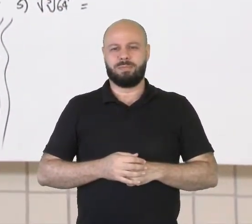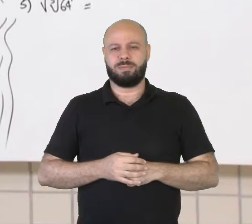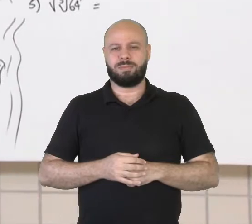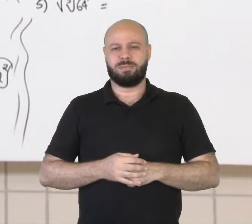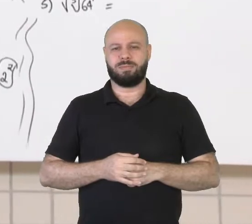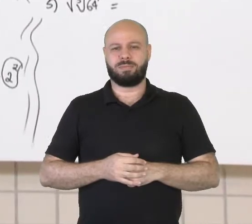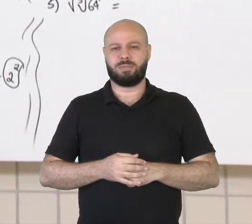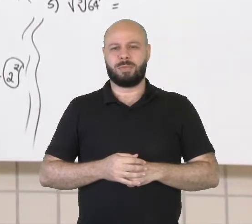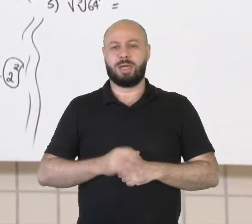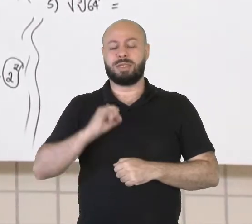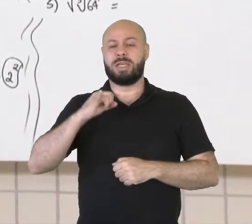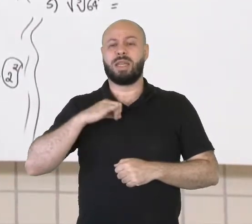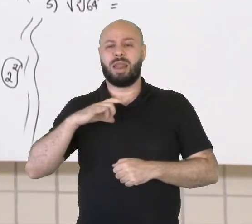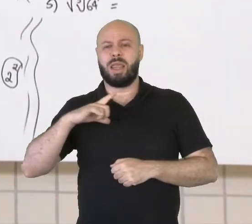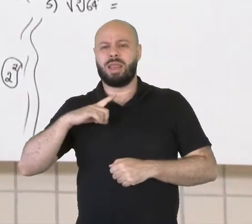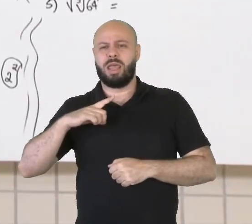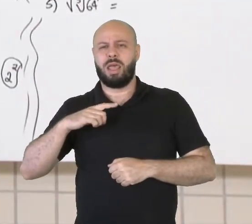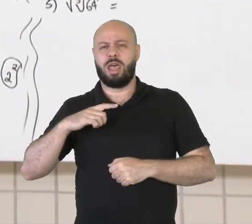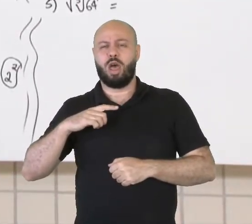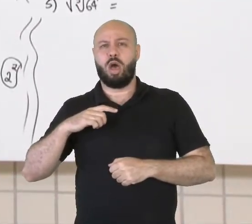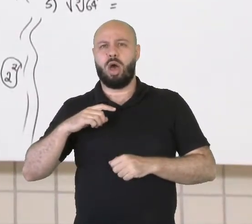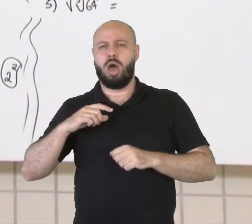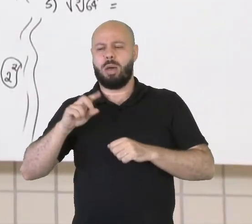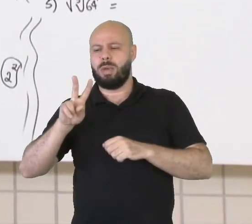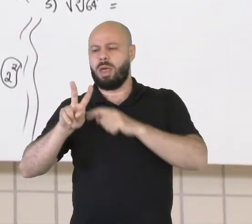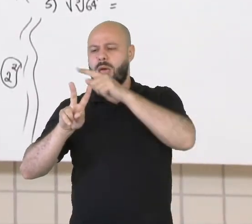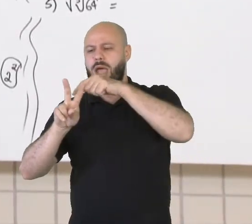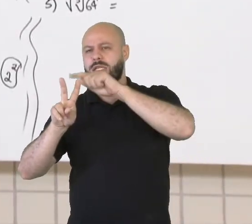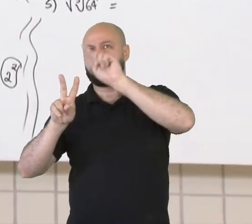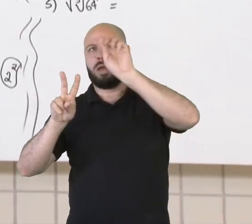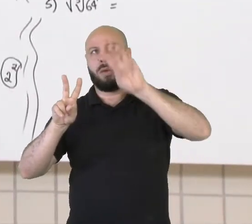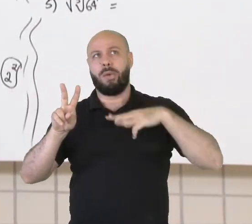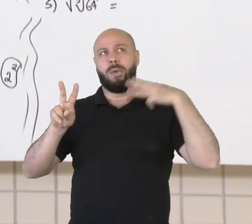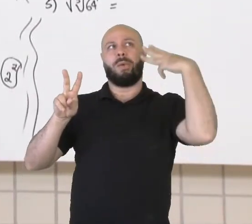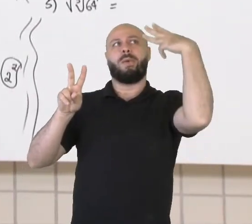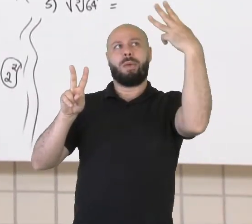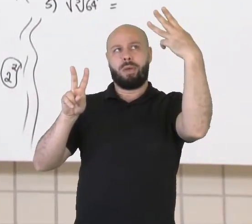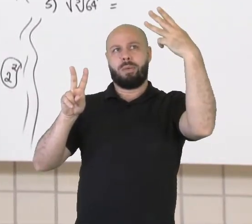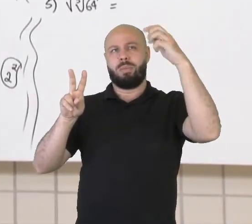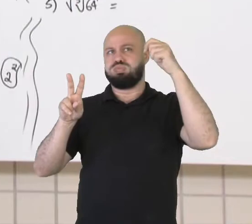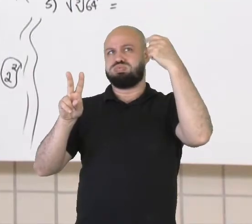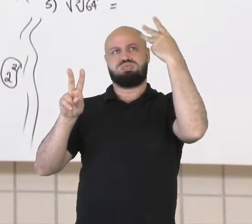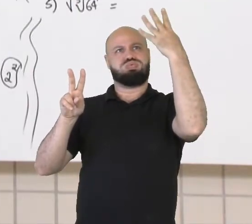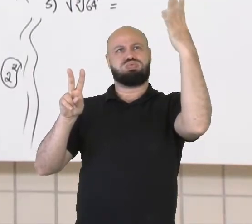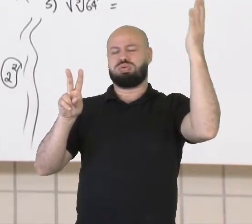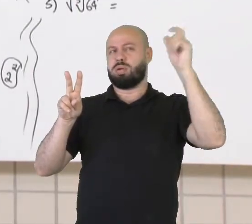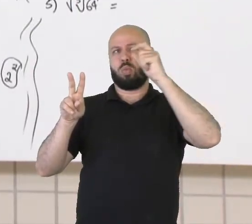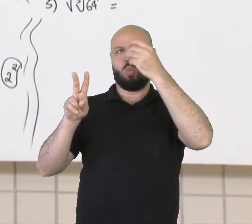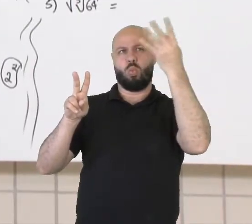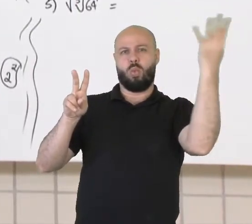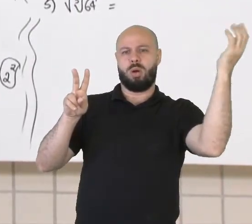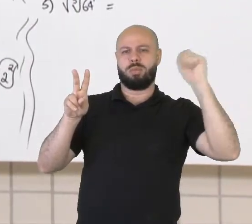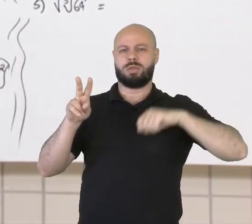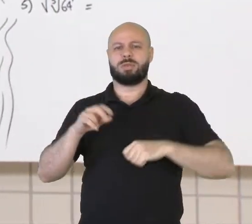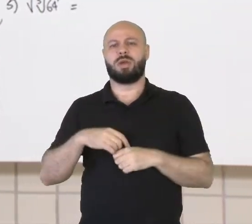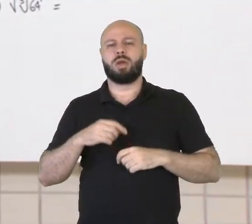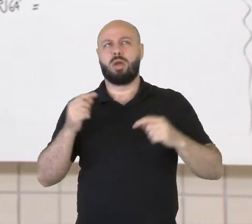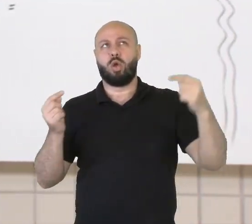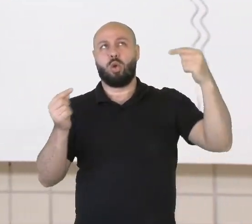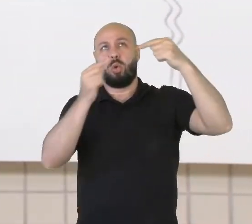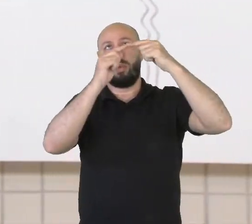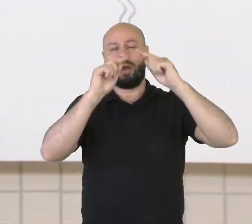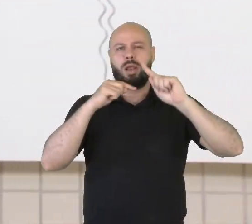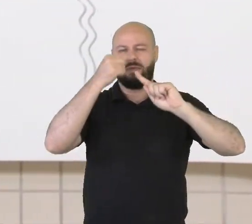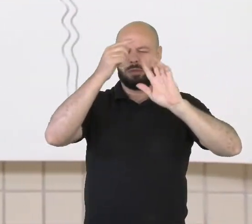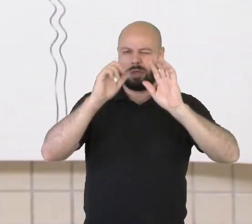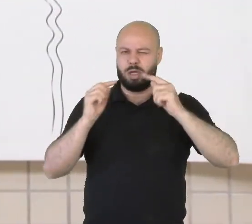Quando eu tiver a potência de uma raiz, eu posso pegar essa base e elevar essa potência de forma direta. Vamos entender isso